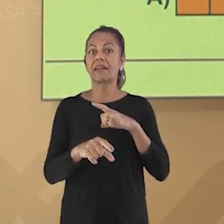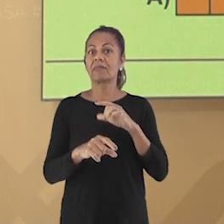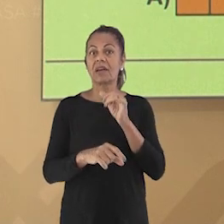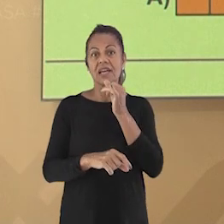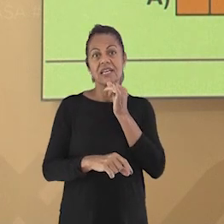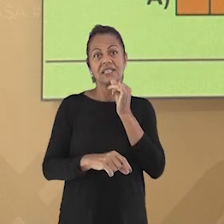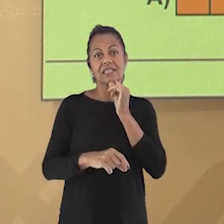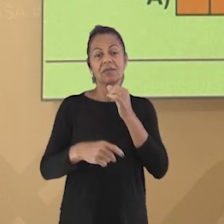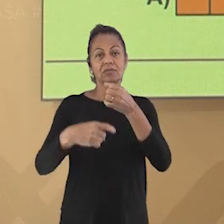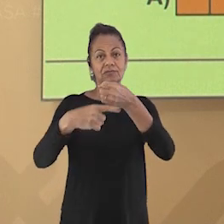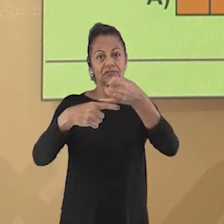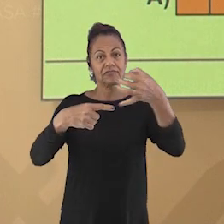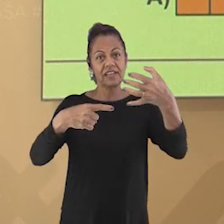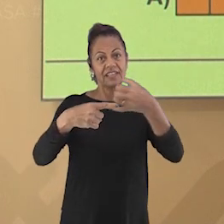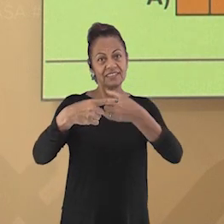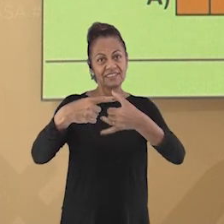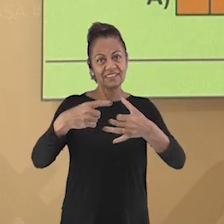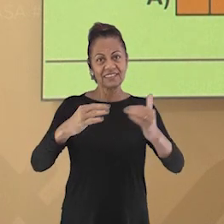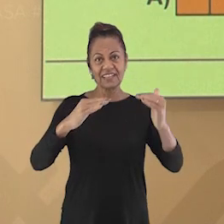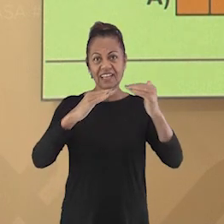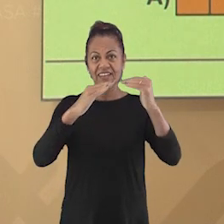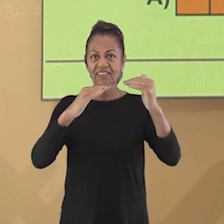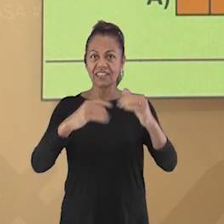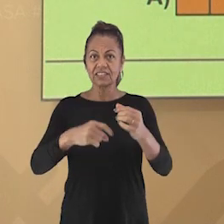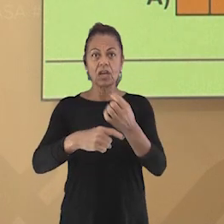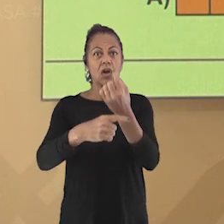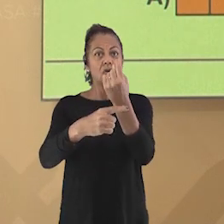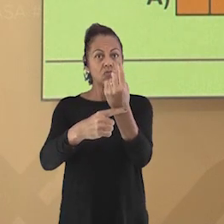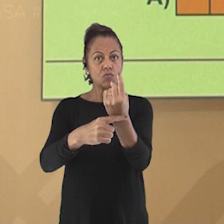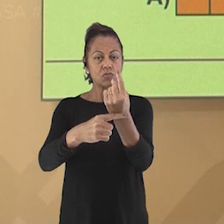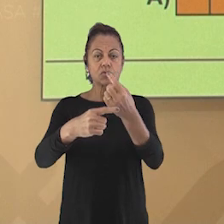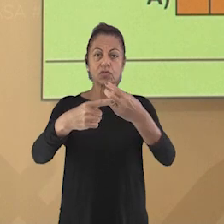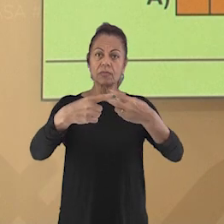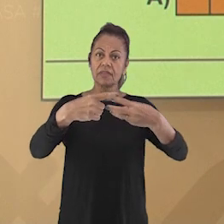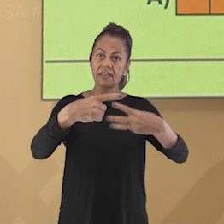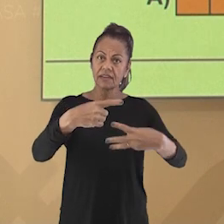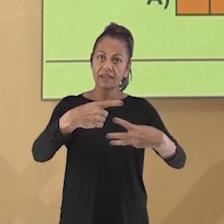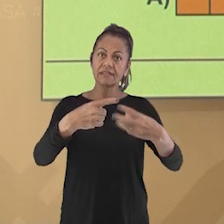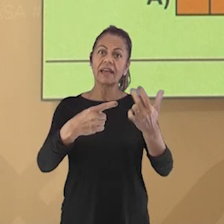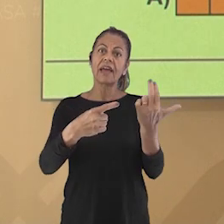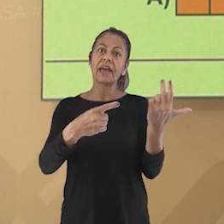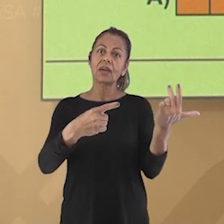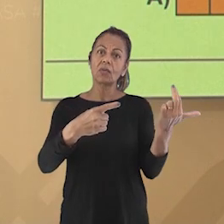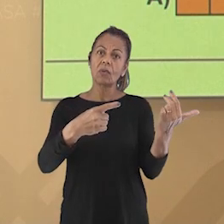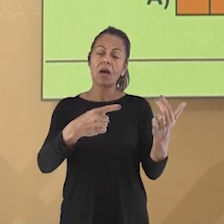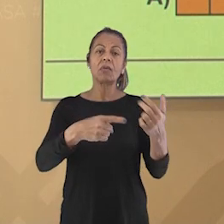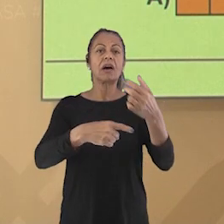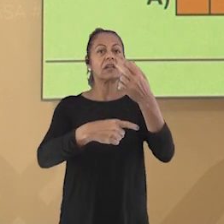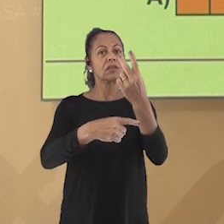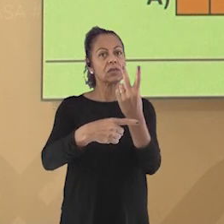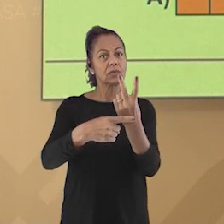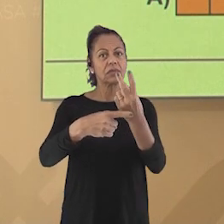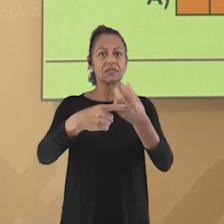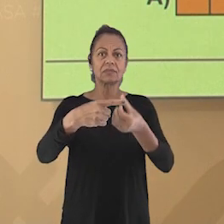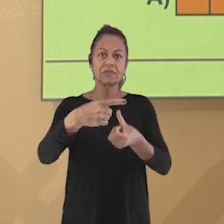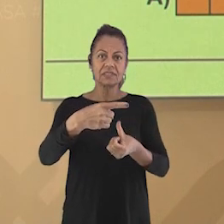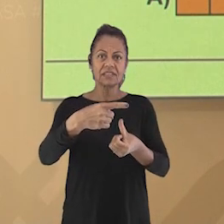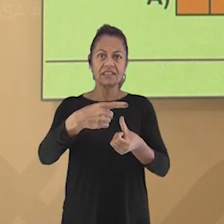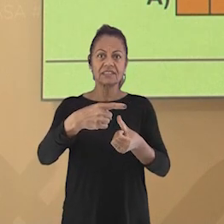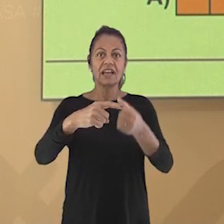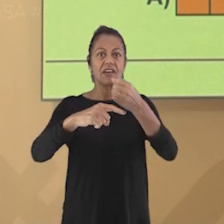de frações equivalentes. 1 sobre 3 é a mesma coisa que 2 sobre 6.